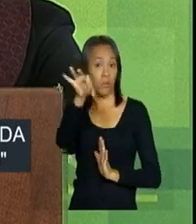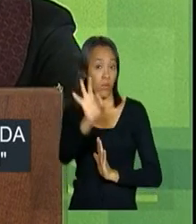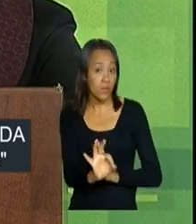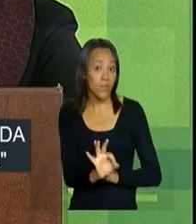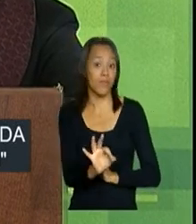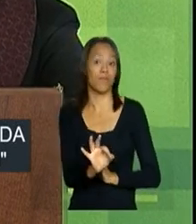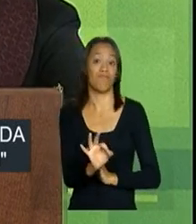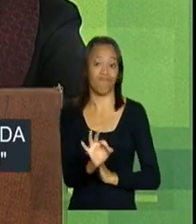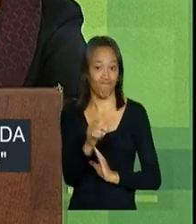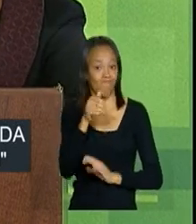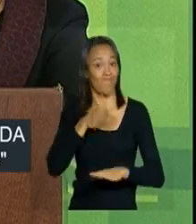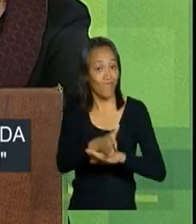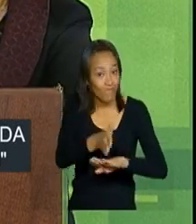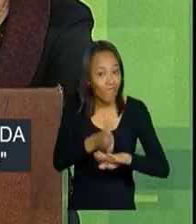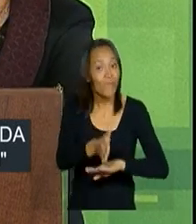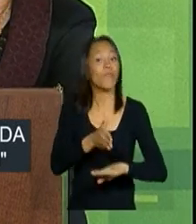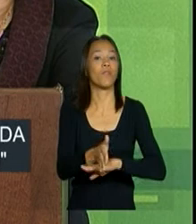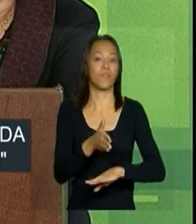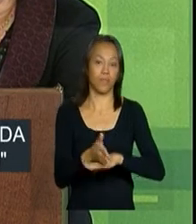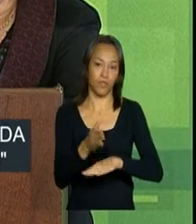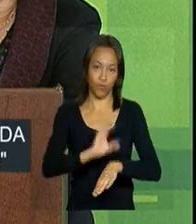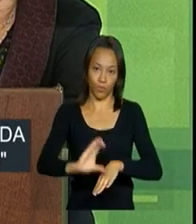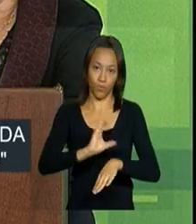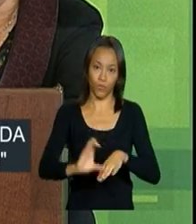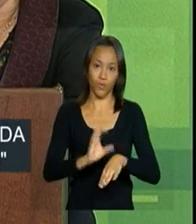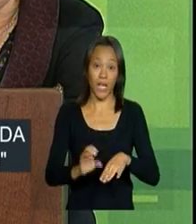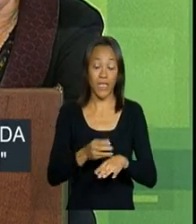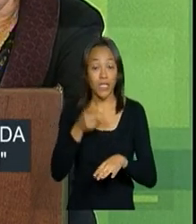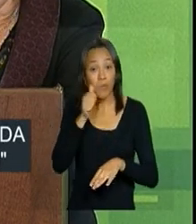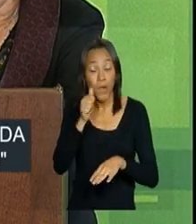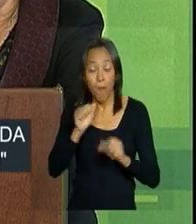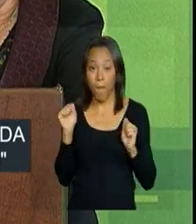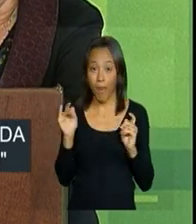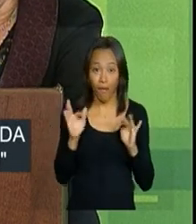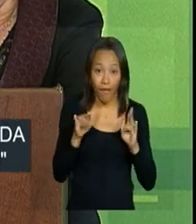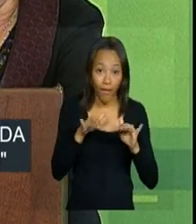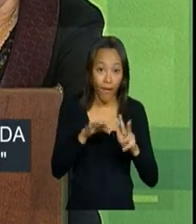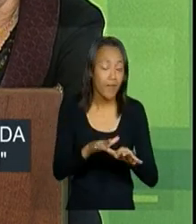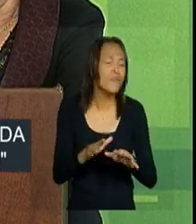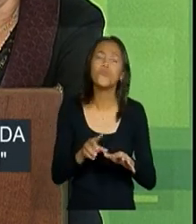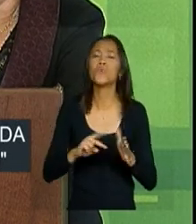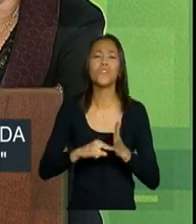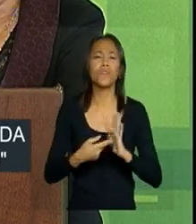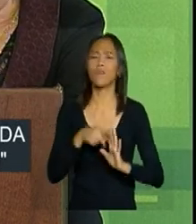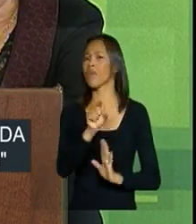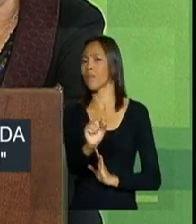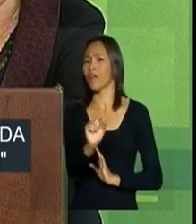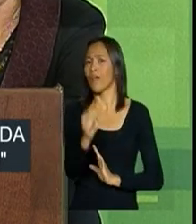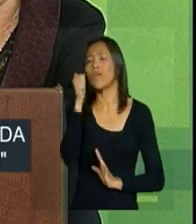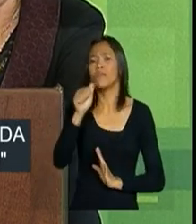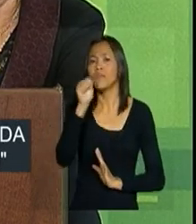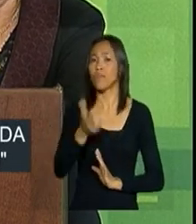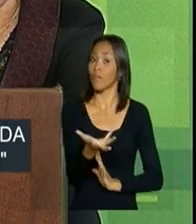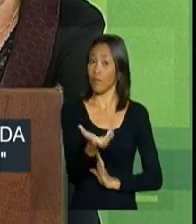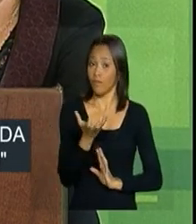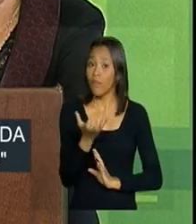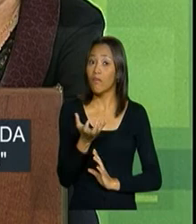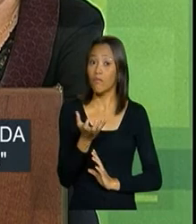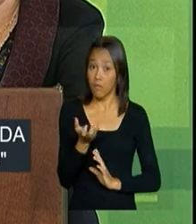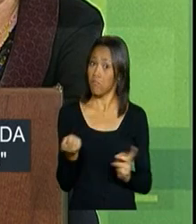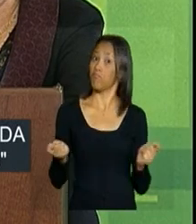destas alunos essa elevada procura feminina significa que as mulheres querem